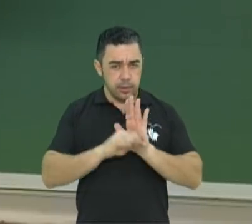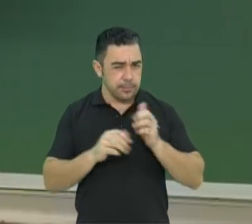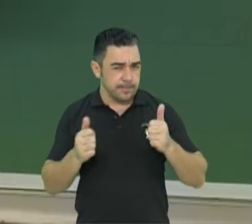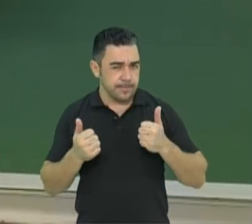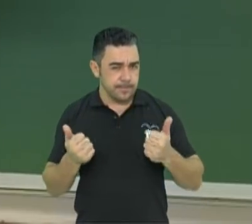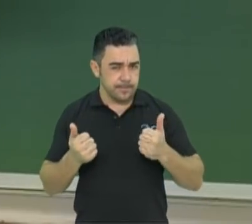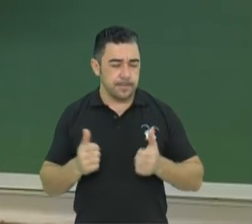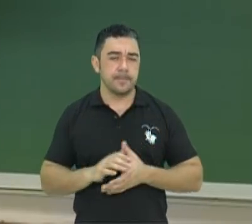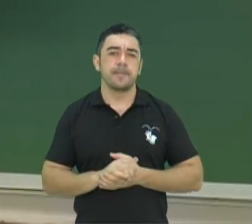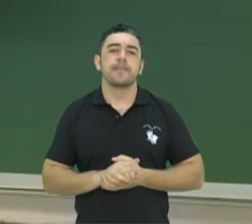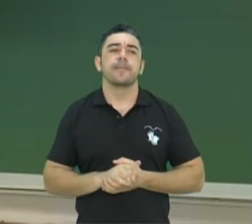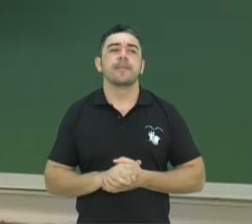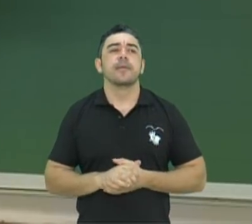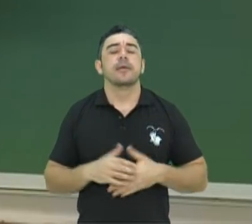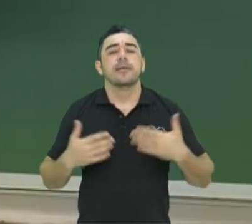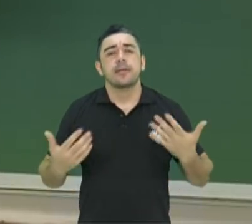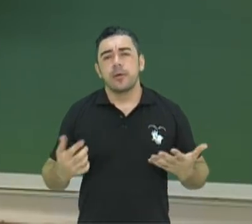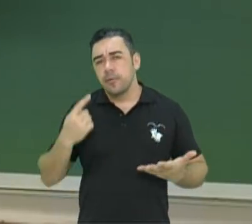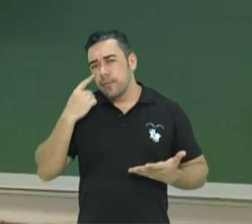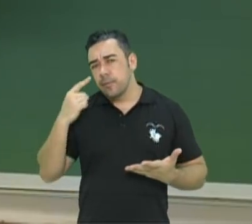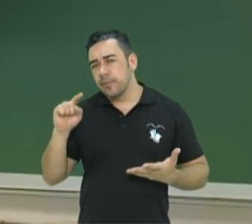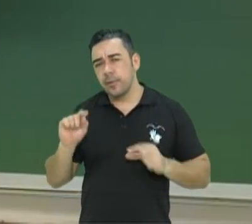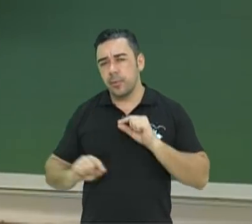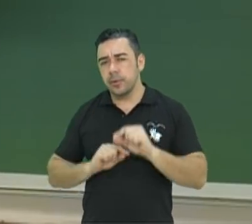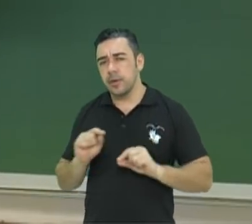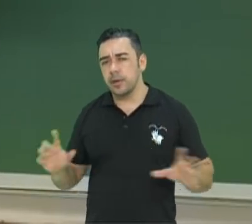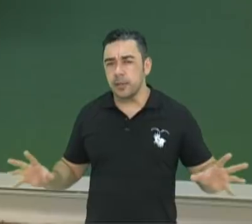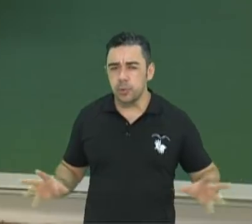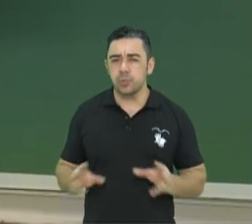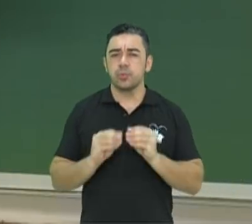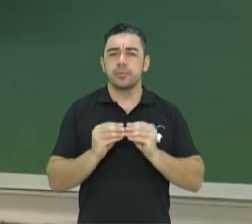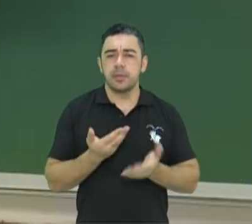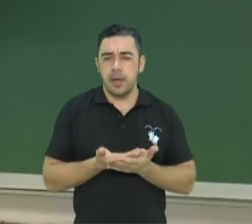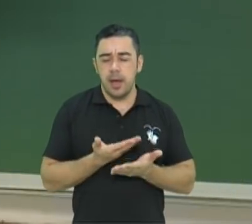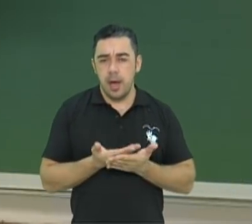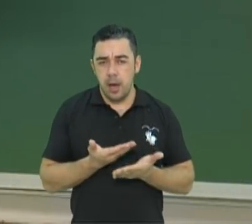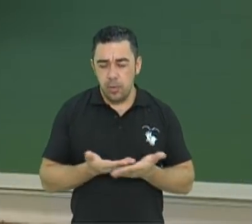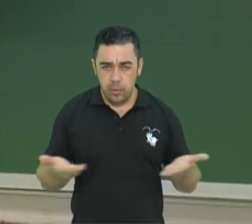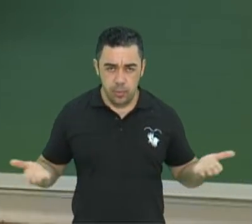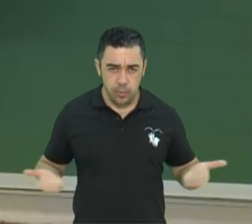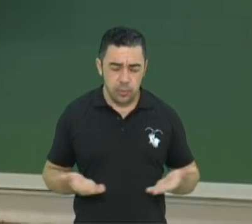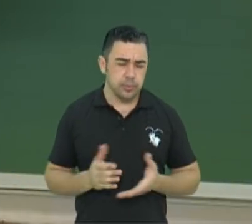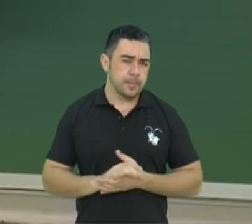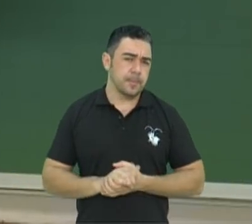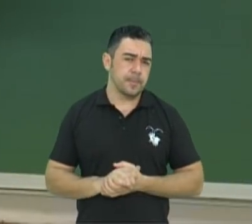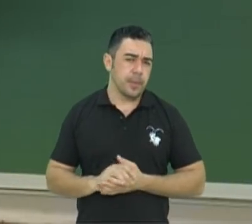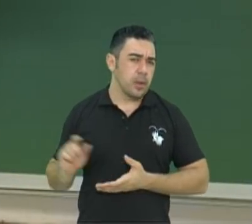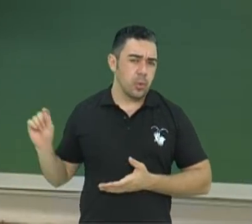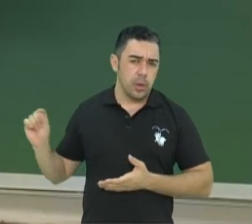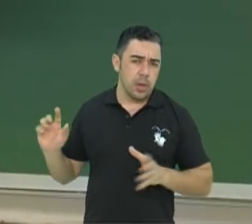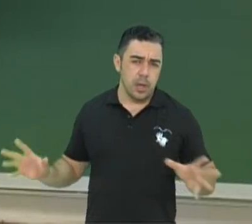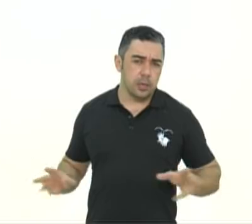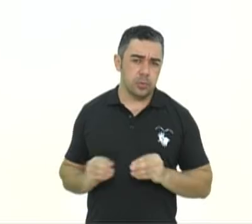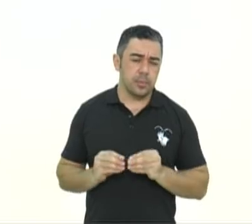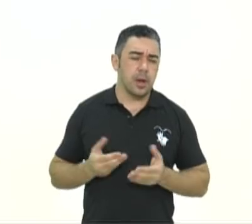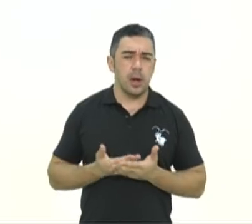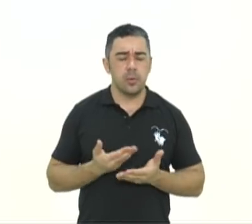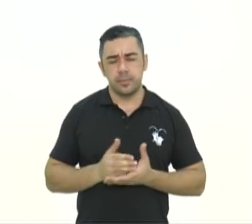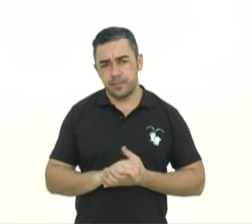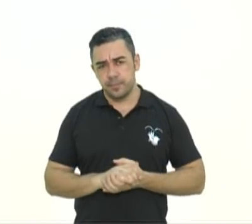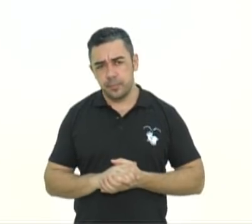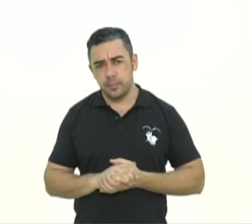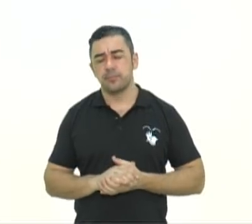Bacana? Então vamos conferir aqui o que nós vimos na aula de hoje. Vamos resumir a nossa aula.